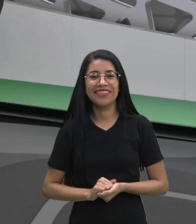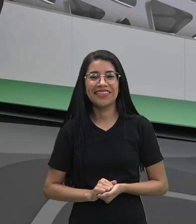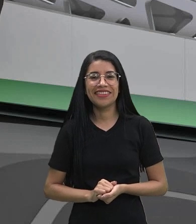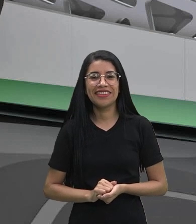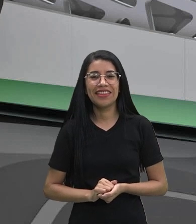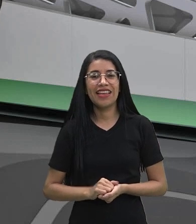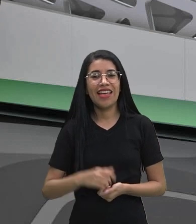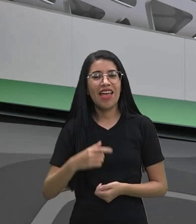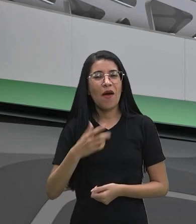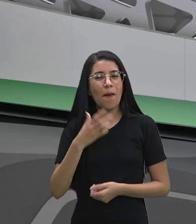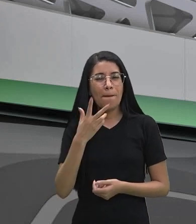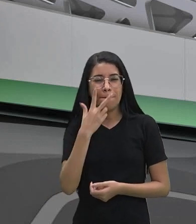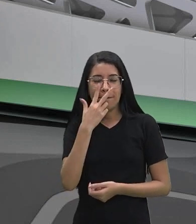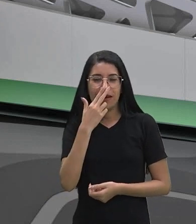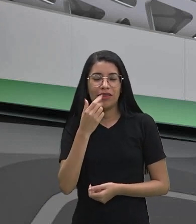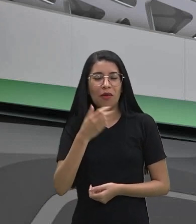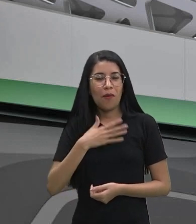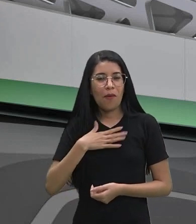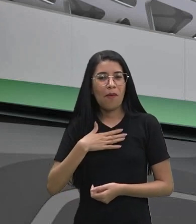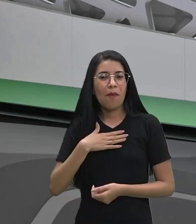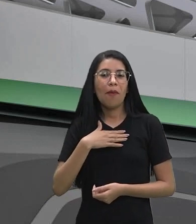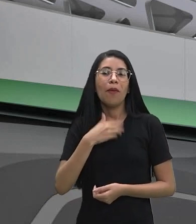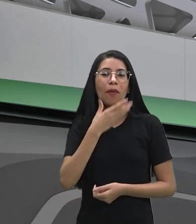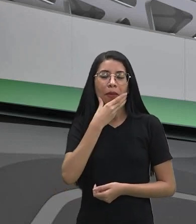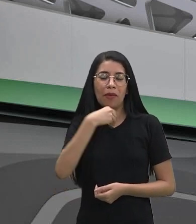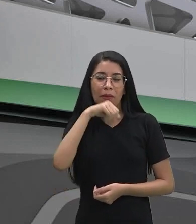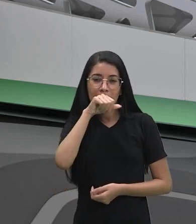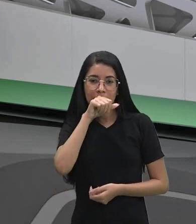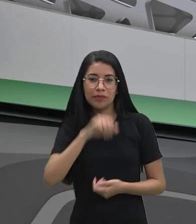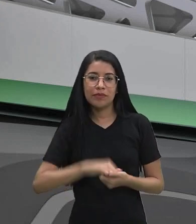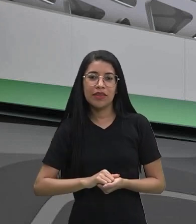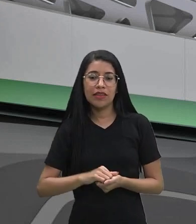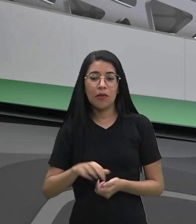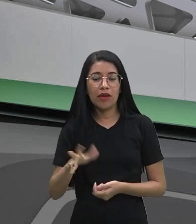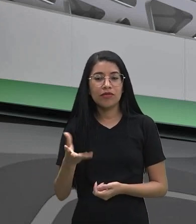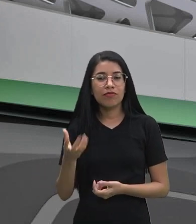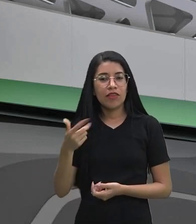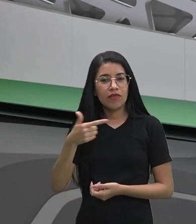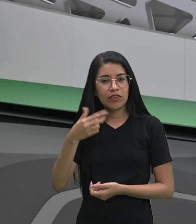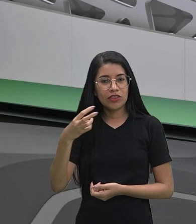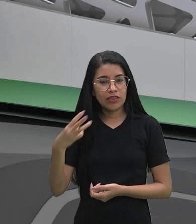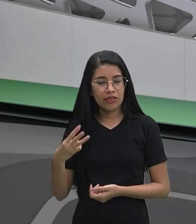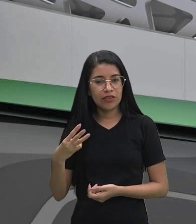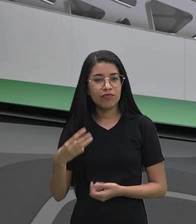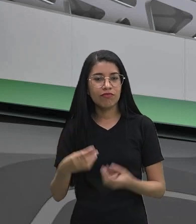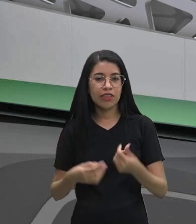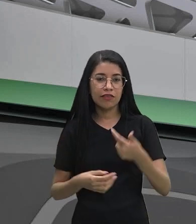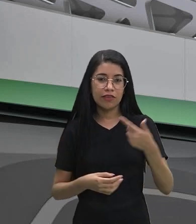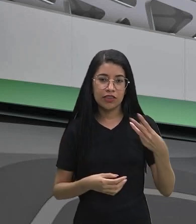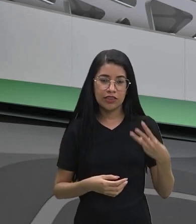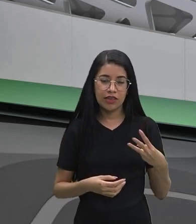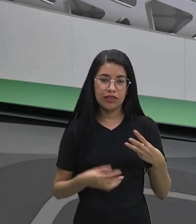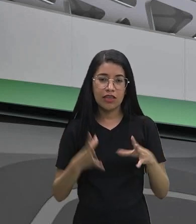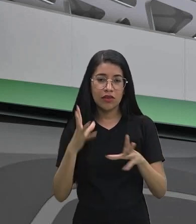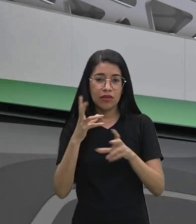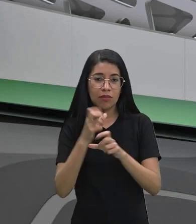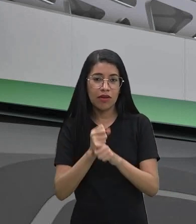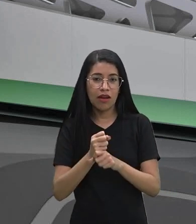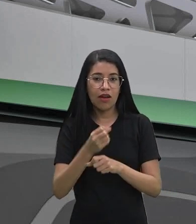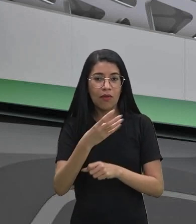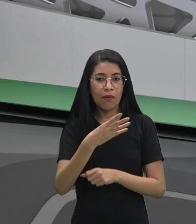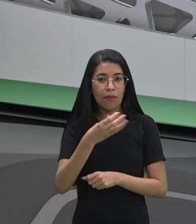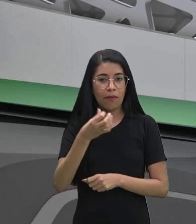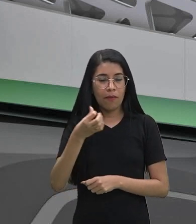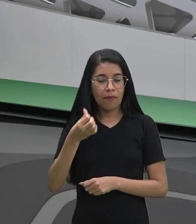com a minha mãe. Então, olha só, gente. A gente recebe 23 de pai e 23 de mãe. E forma, ó, todo o nosso